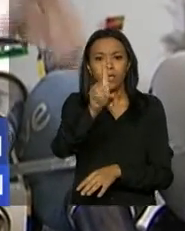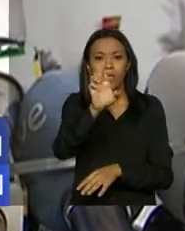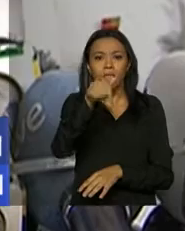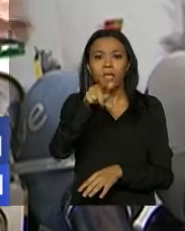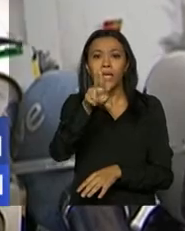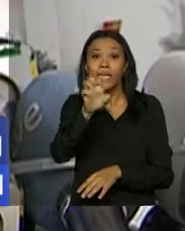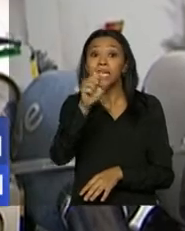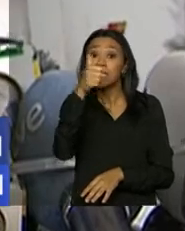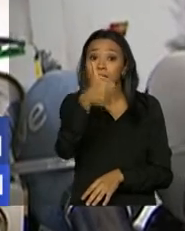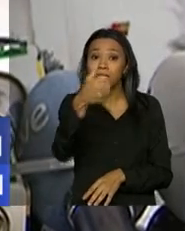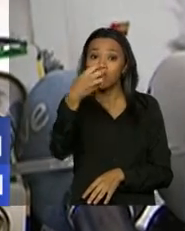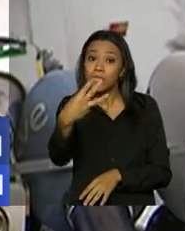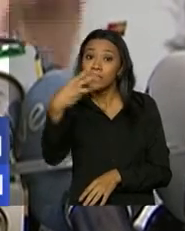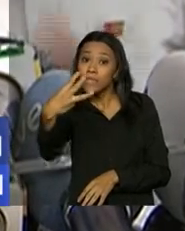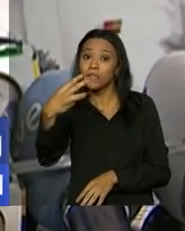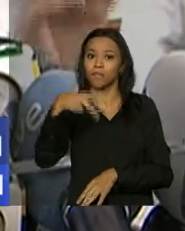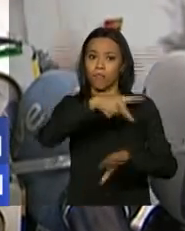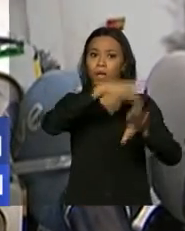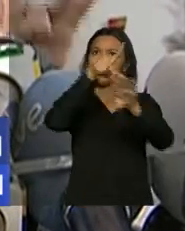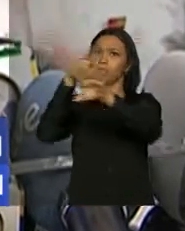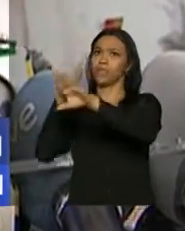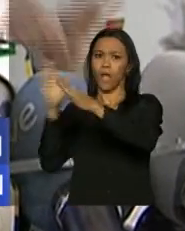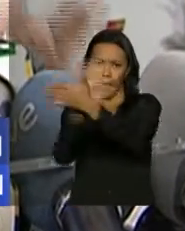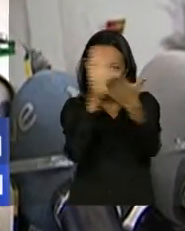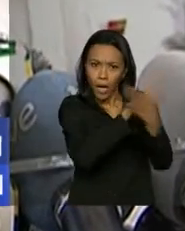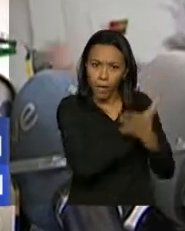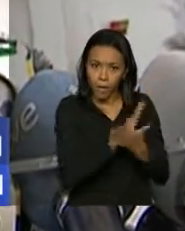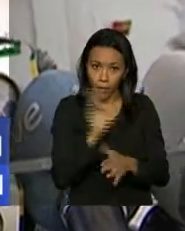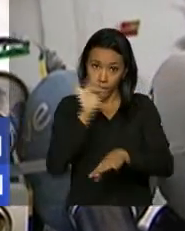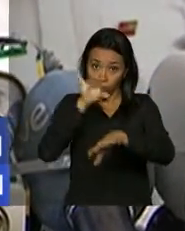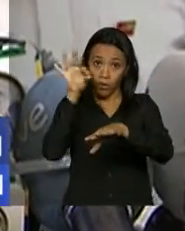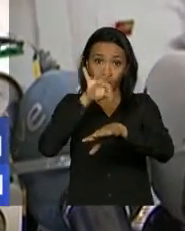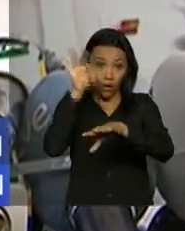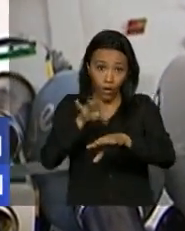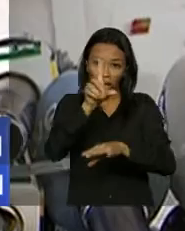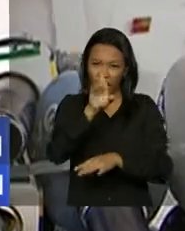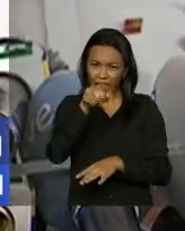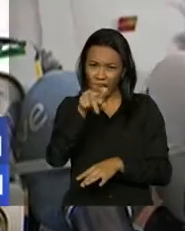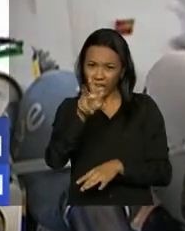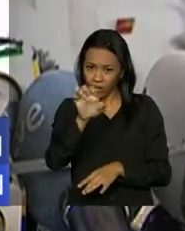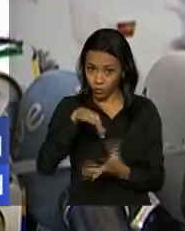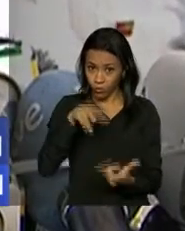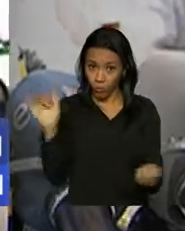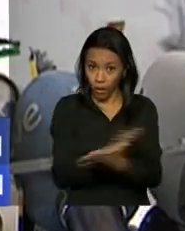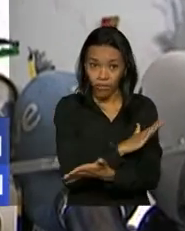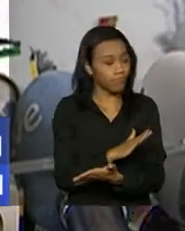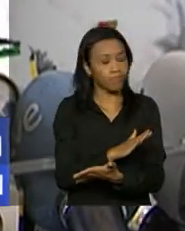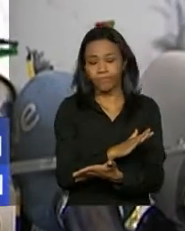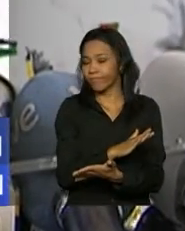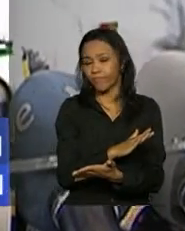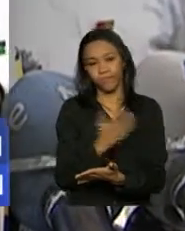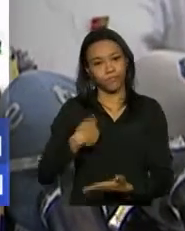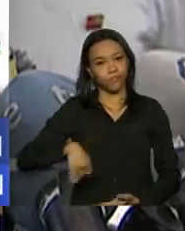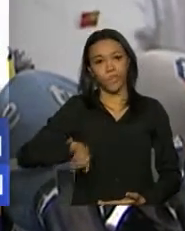133 países. Ninguém conseguiu exterminar a dengue no mundo. Então, nós estamos diante de uma